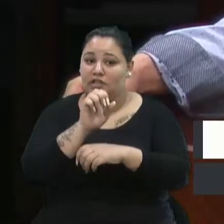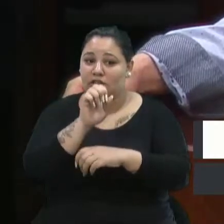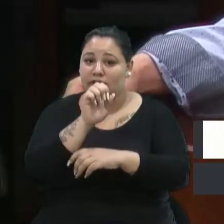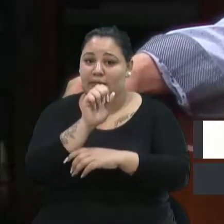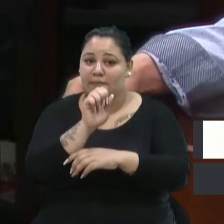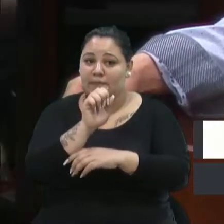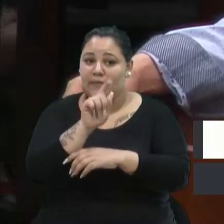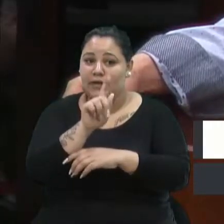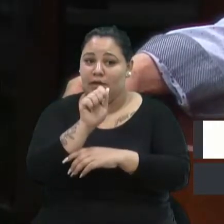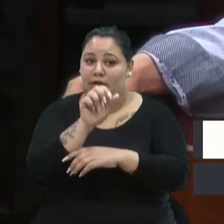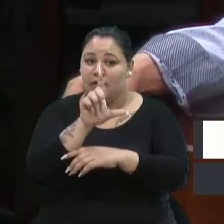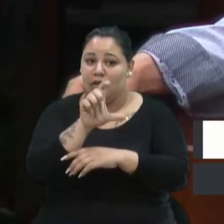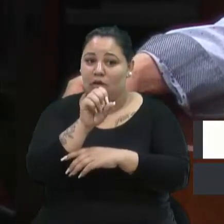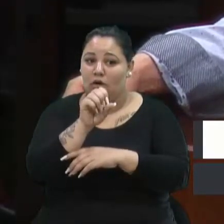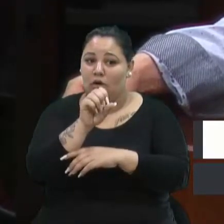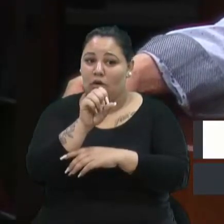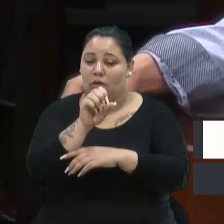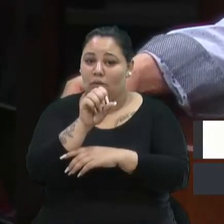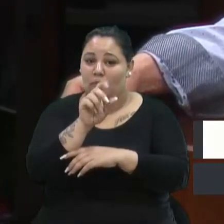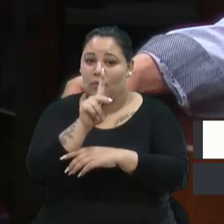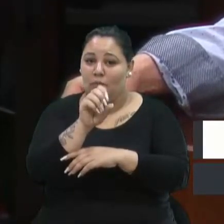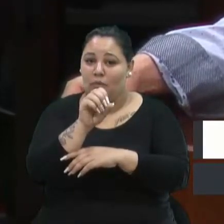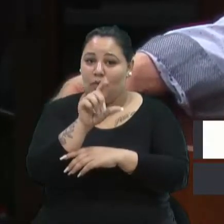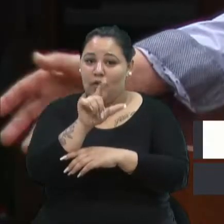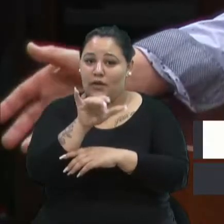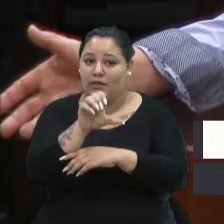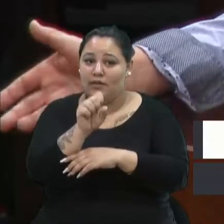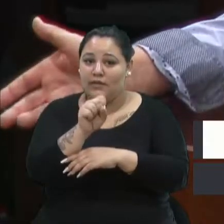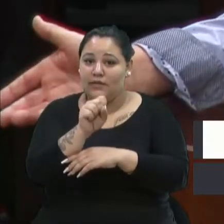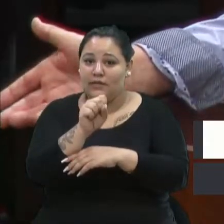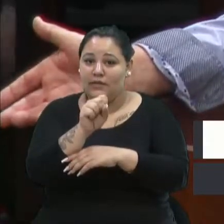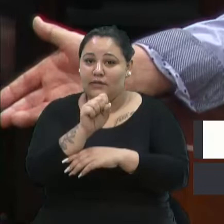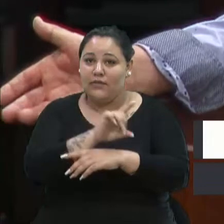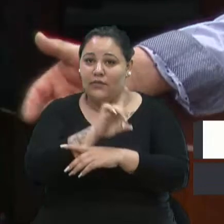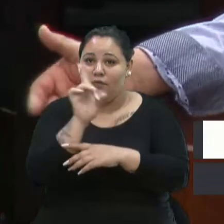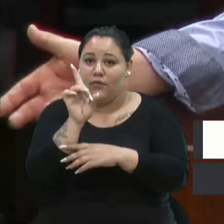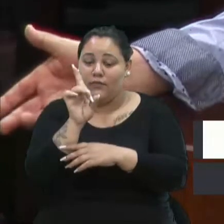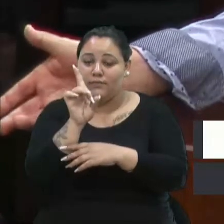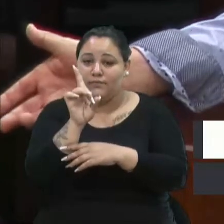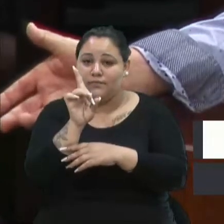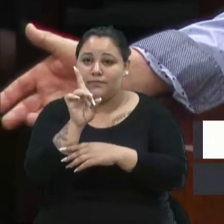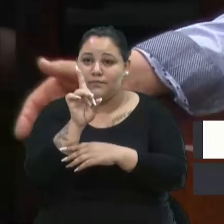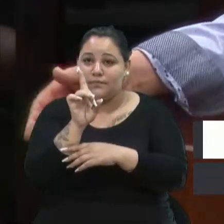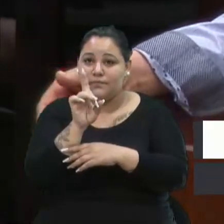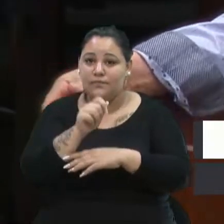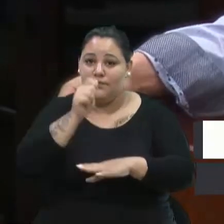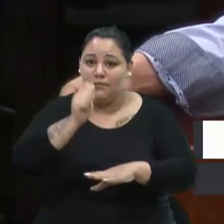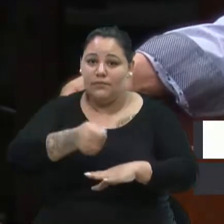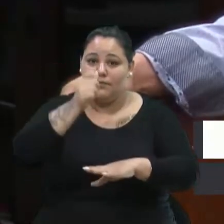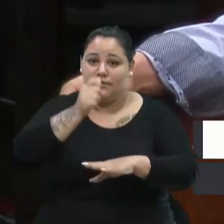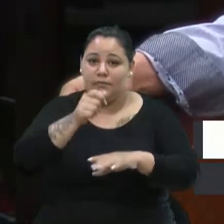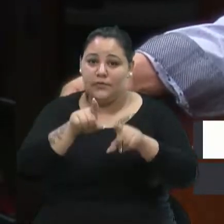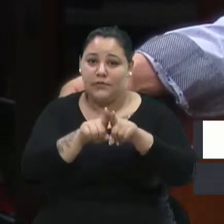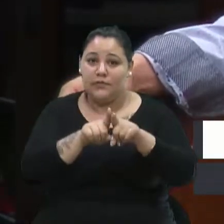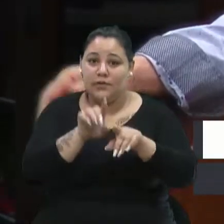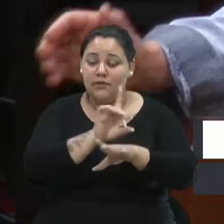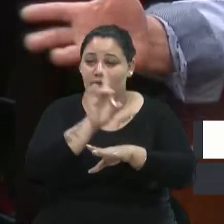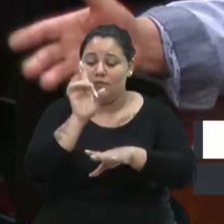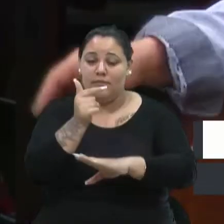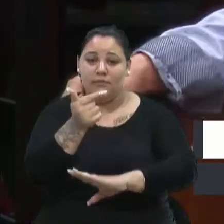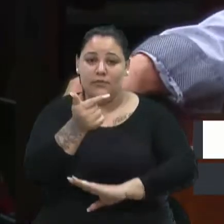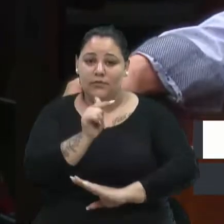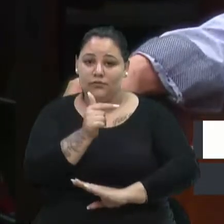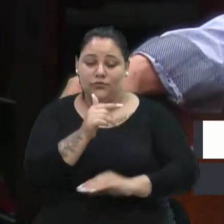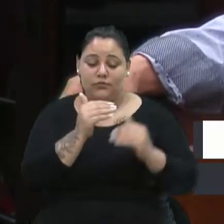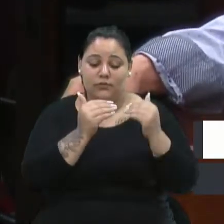está mais lá agora, graças a Deus, foi para leilão, que lá nós não tínhamos e nem temos hoje um caminhão de equipe, para quando